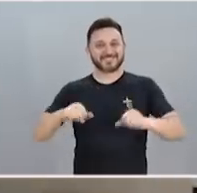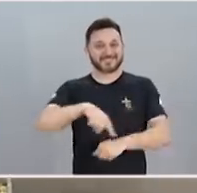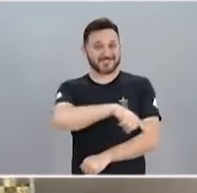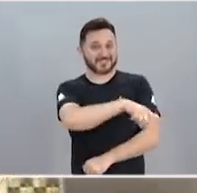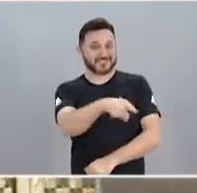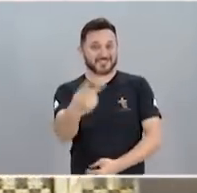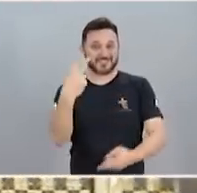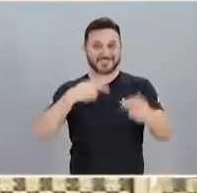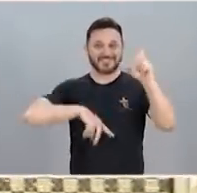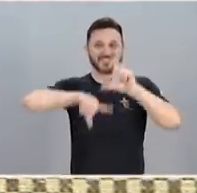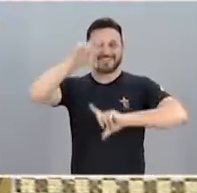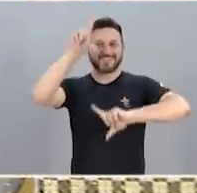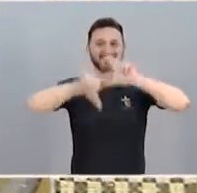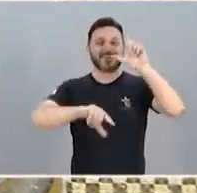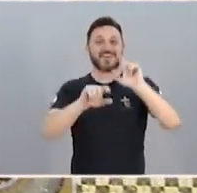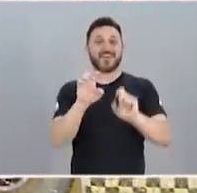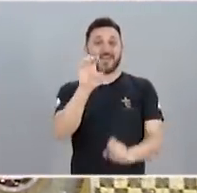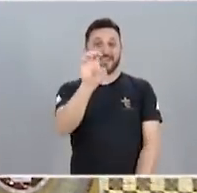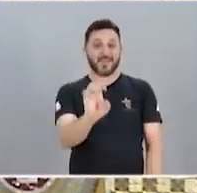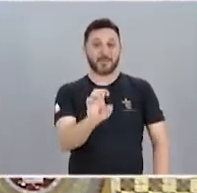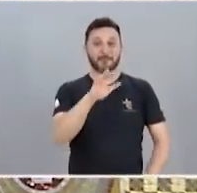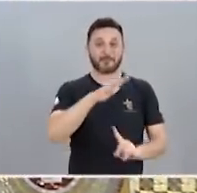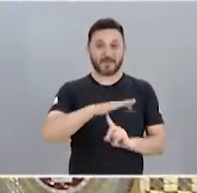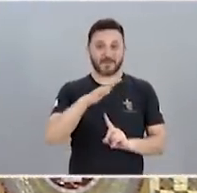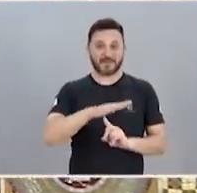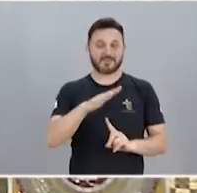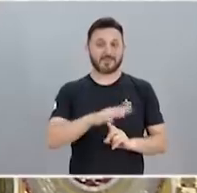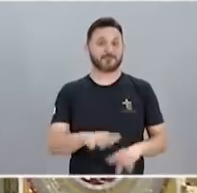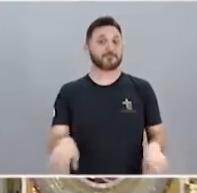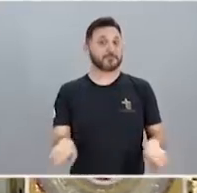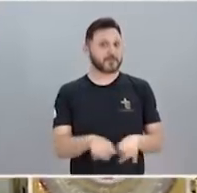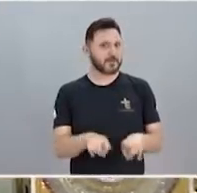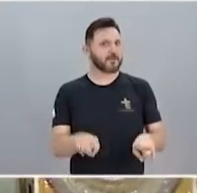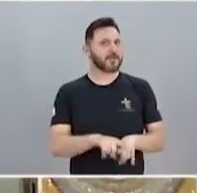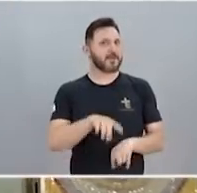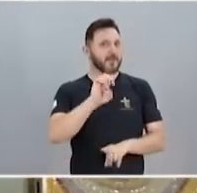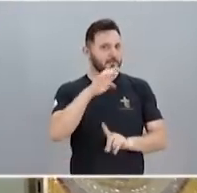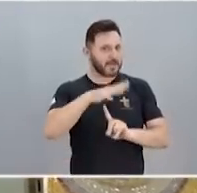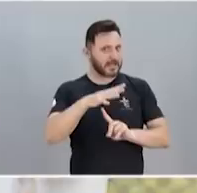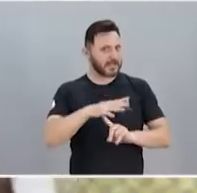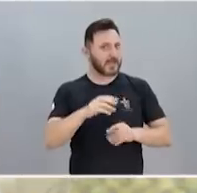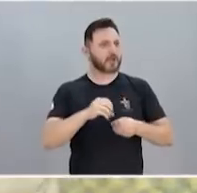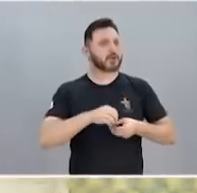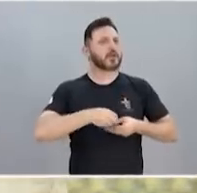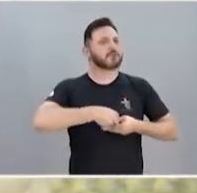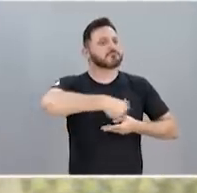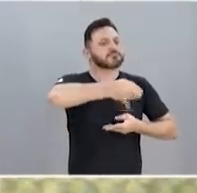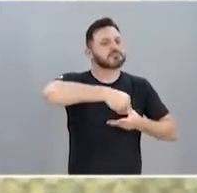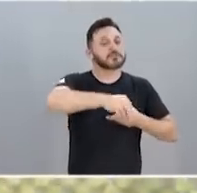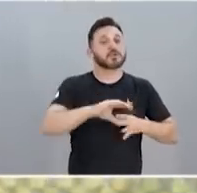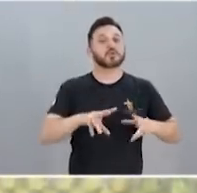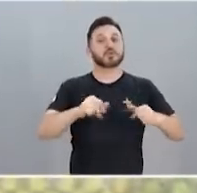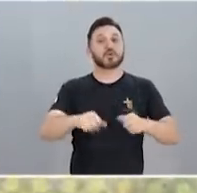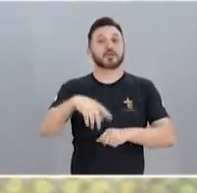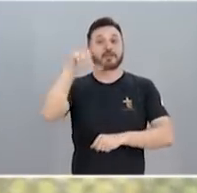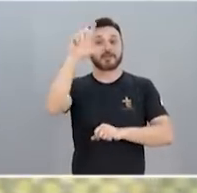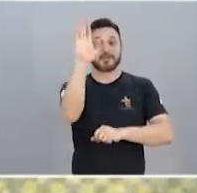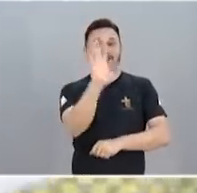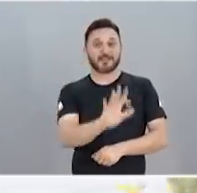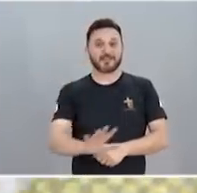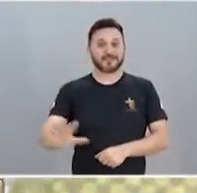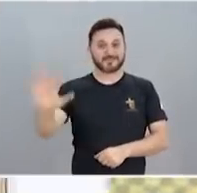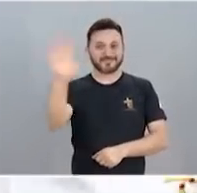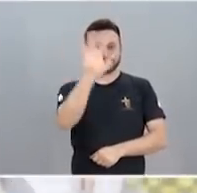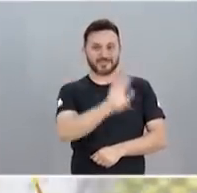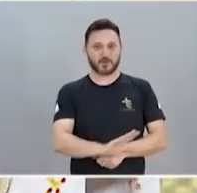A você que acompanha pela TV É Paraná, a partir da TV É Paraná, Rede Evangelizar,